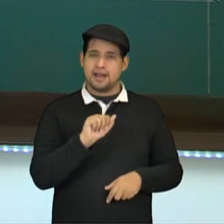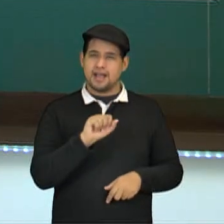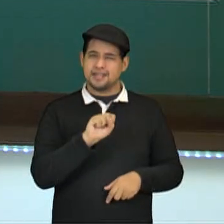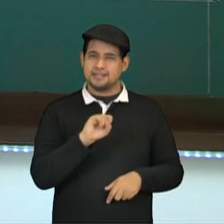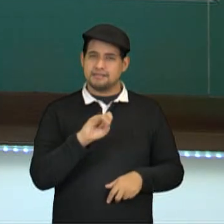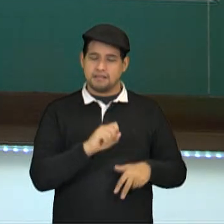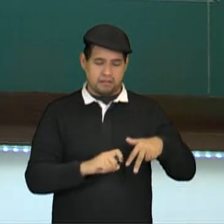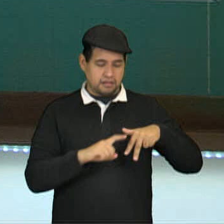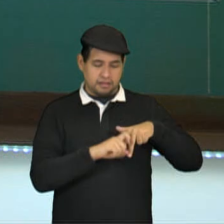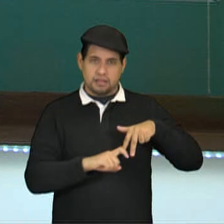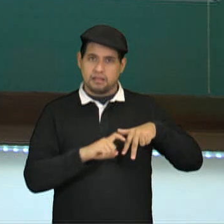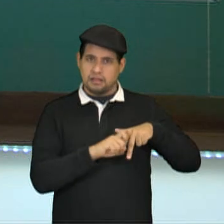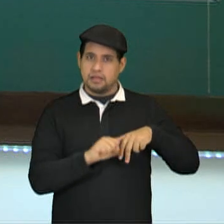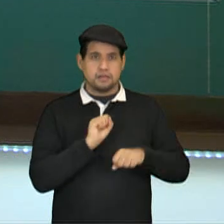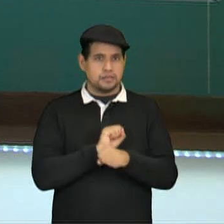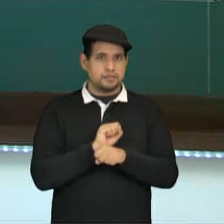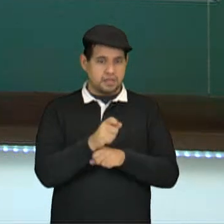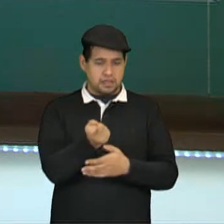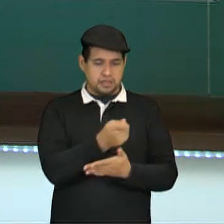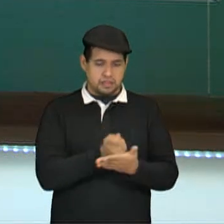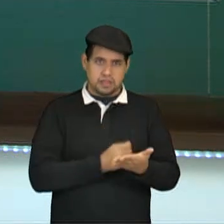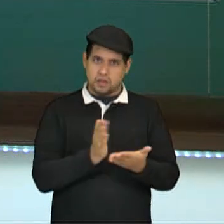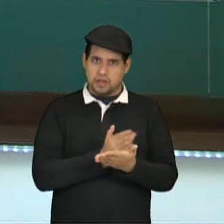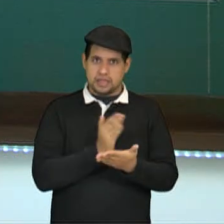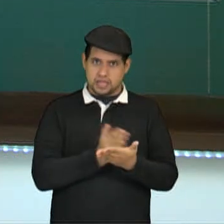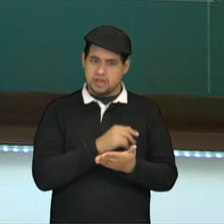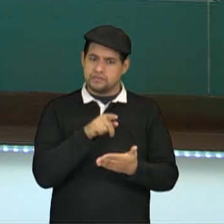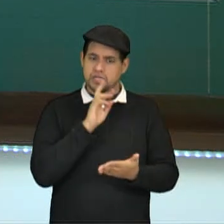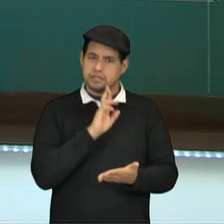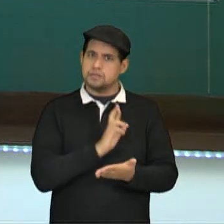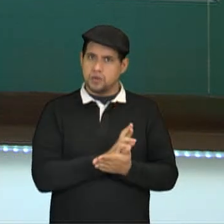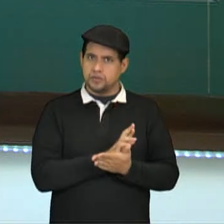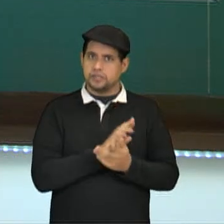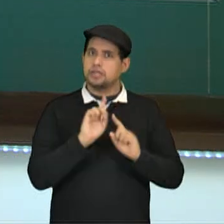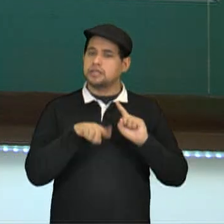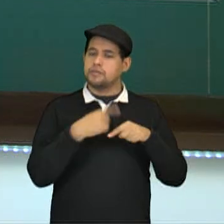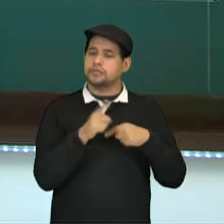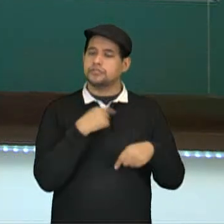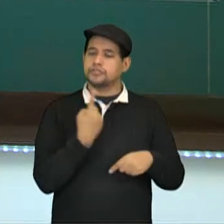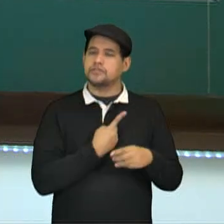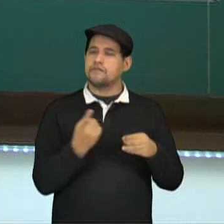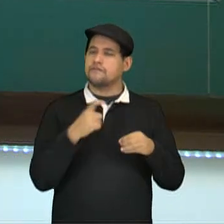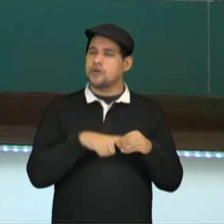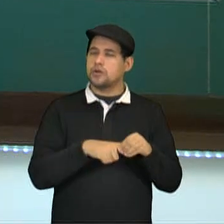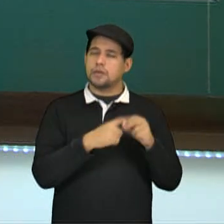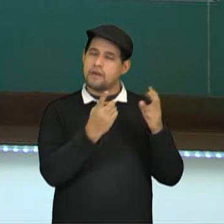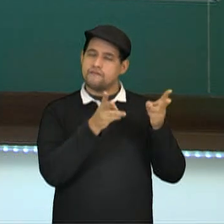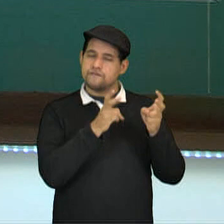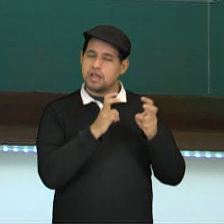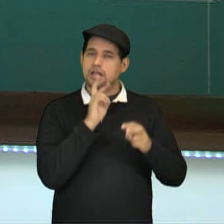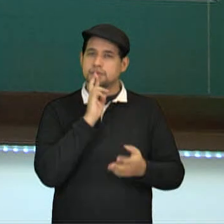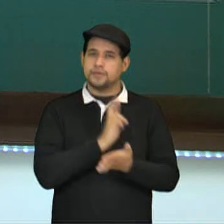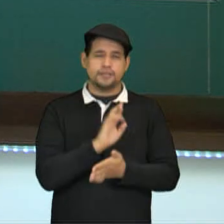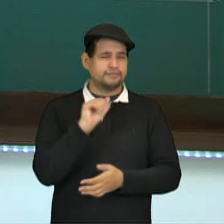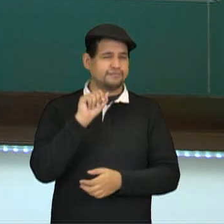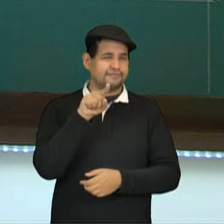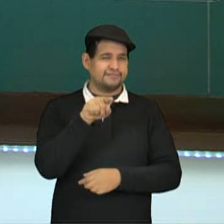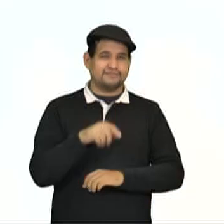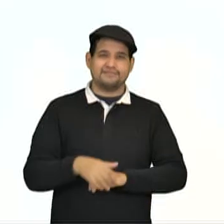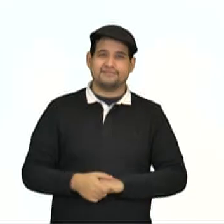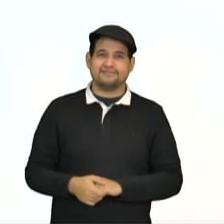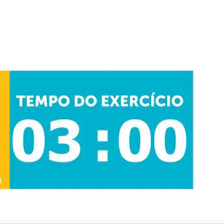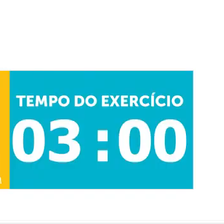você registrar essa questão aí no teu caderno, para você responder, e a gente já volta para conferir a resposta. Até daqui a pouco,